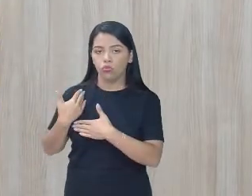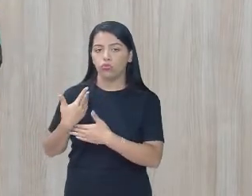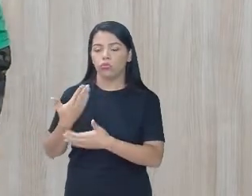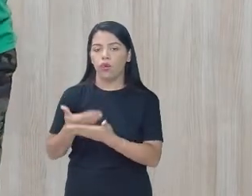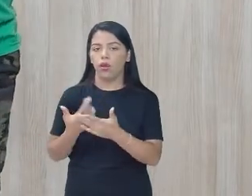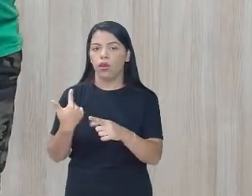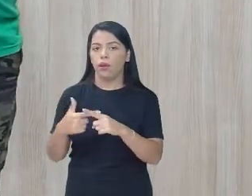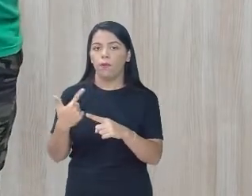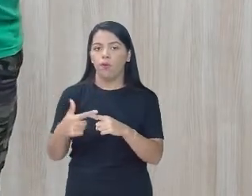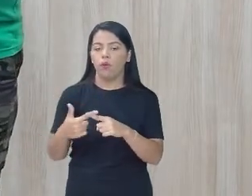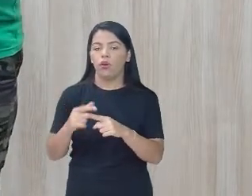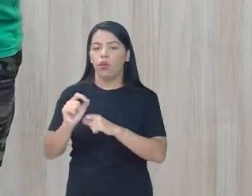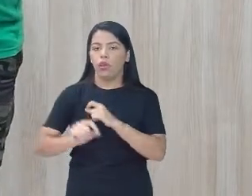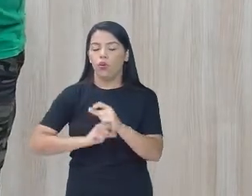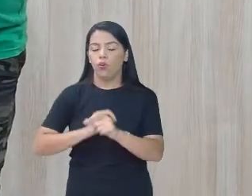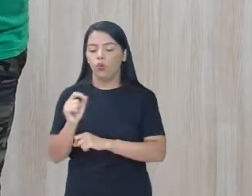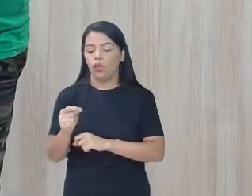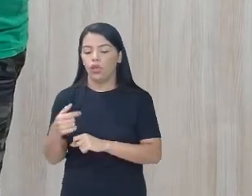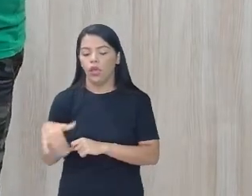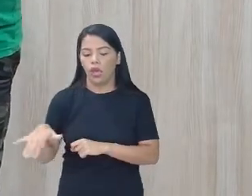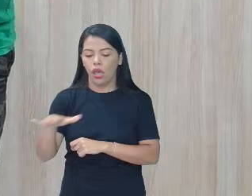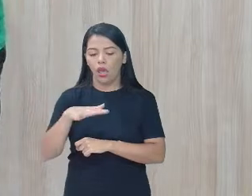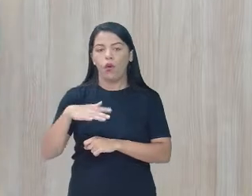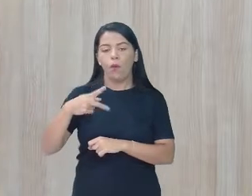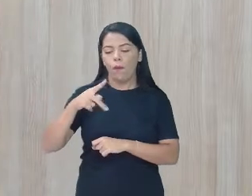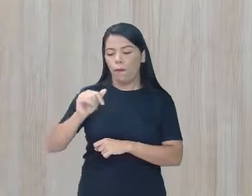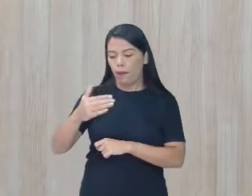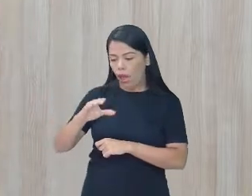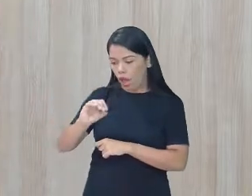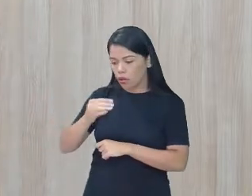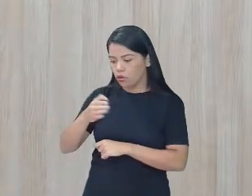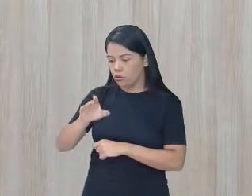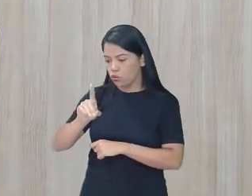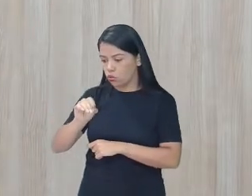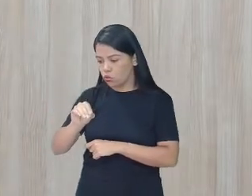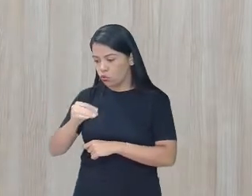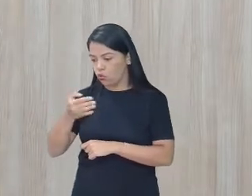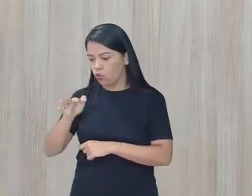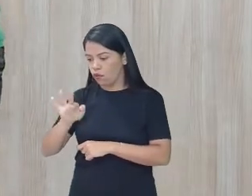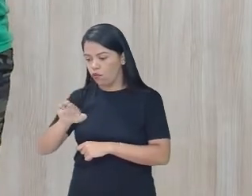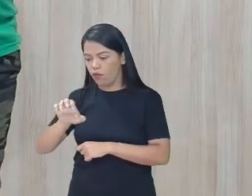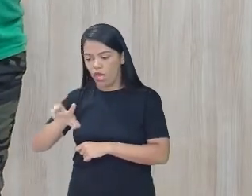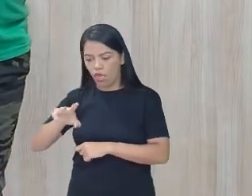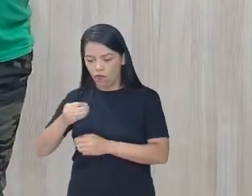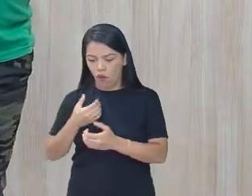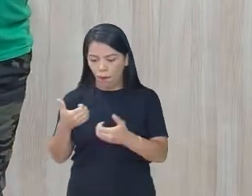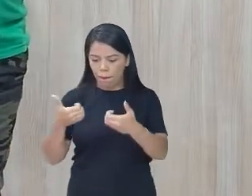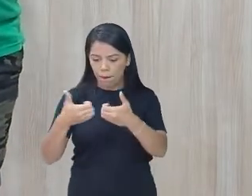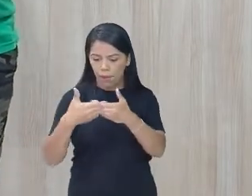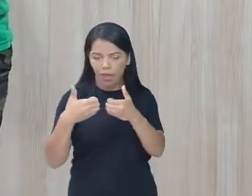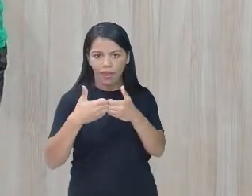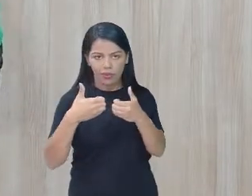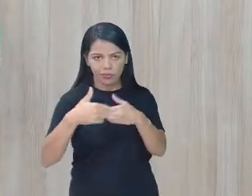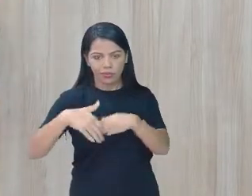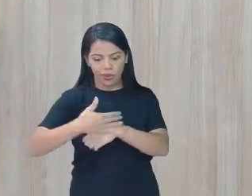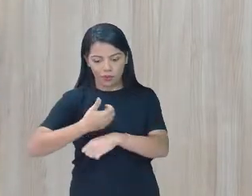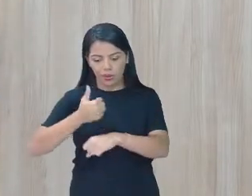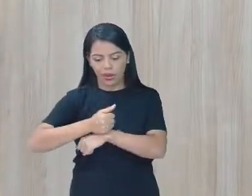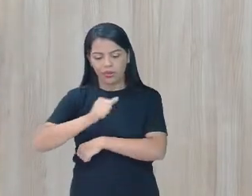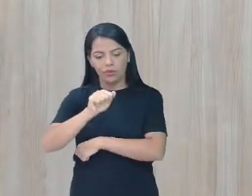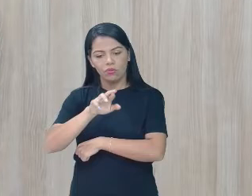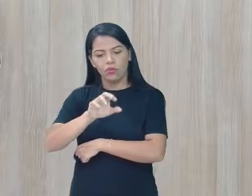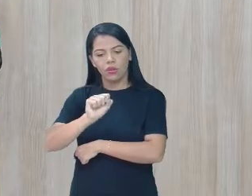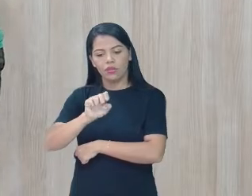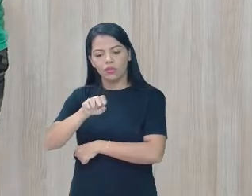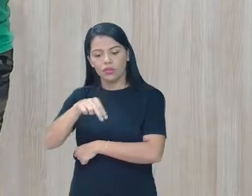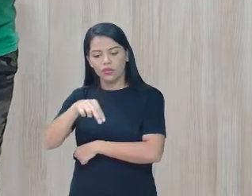do Arsenal. Então, a gente só não deu sorte, né, que no momento, né, em que a gente foi gravar o vídeo, né, a fonte da